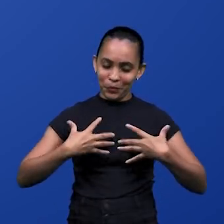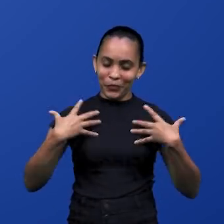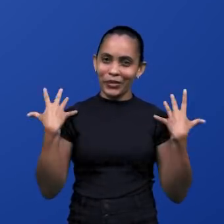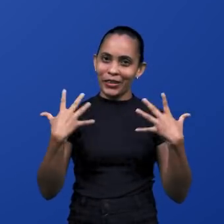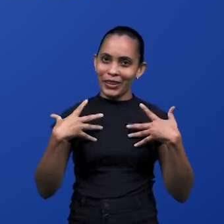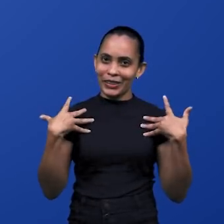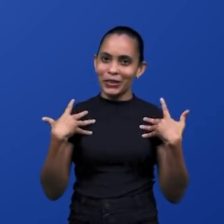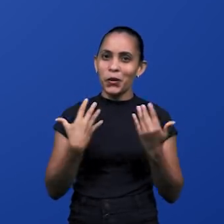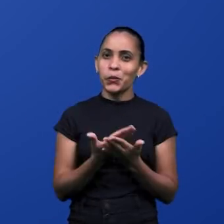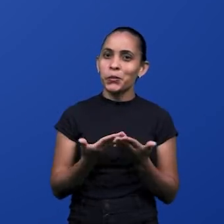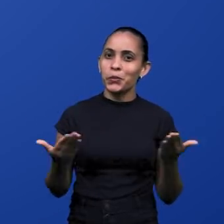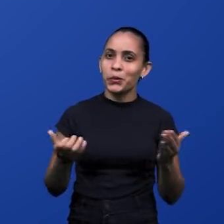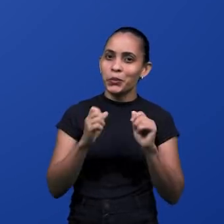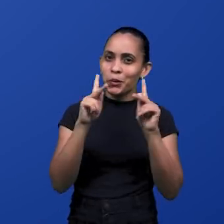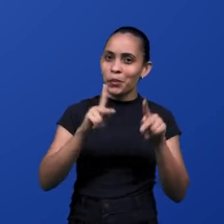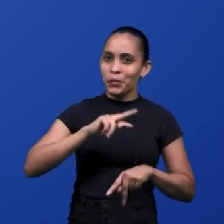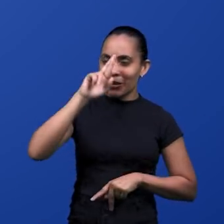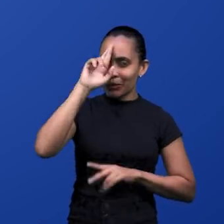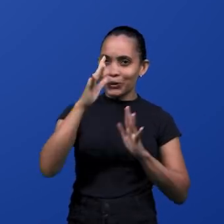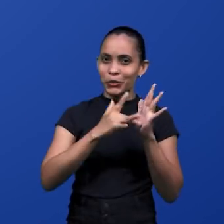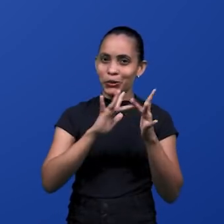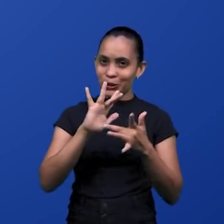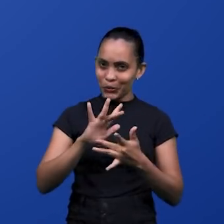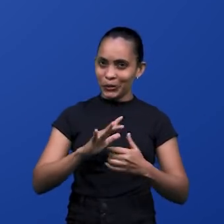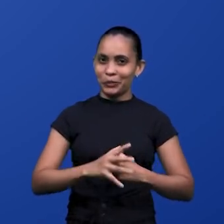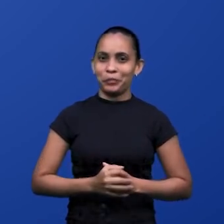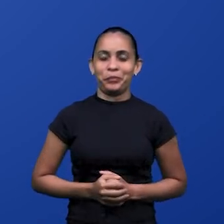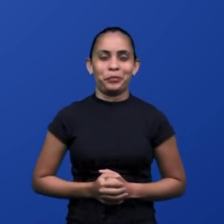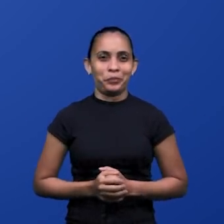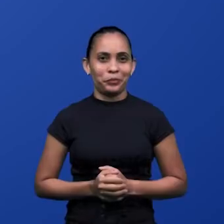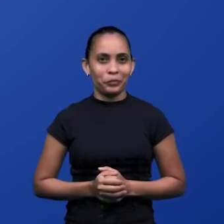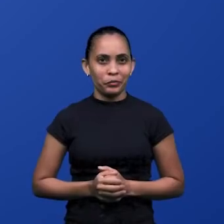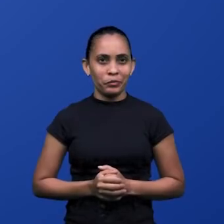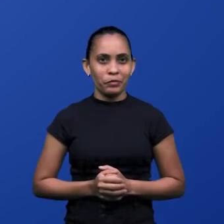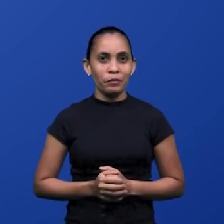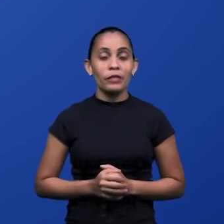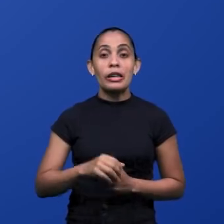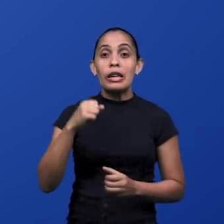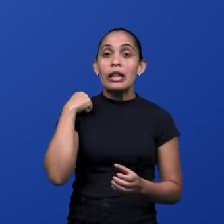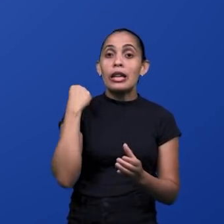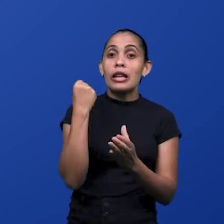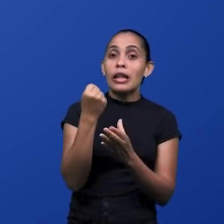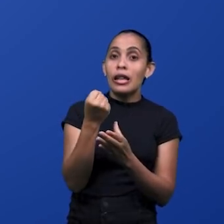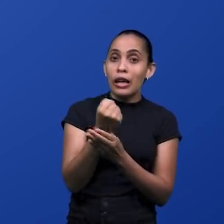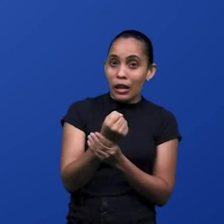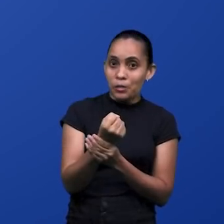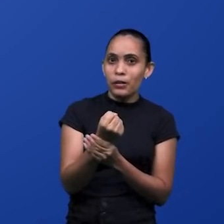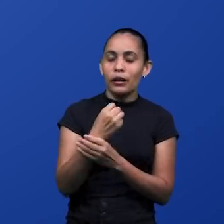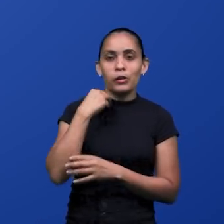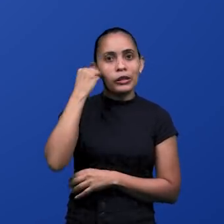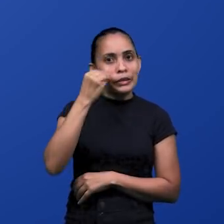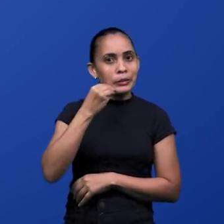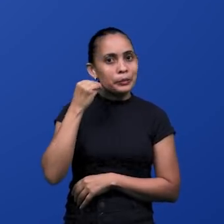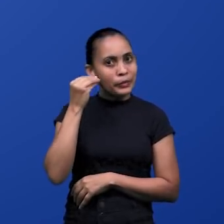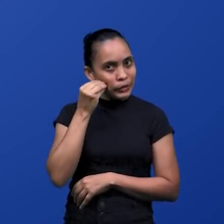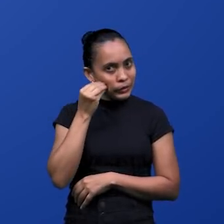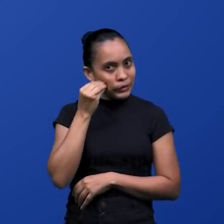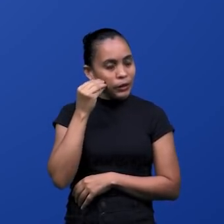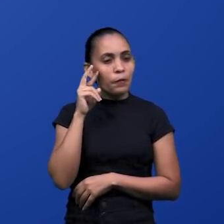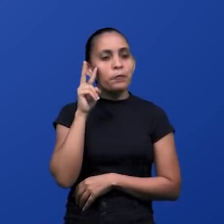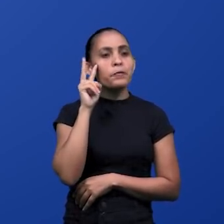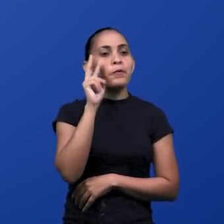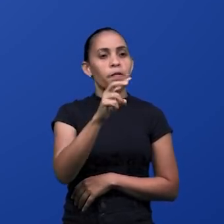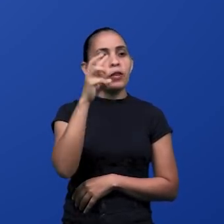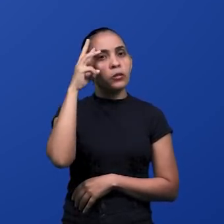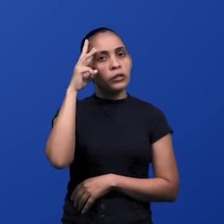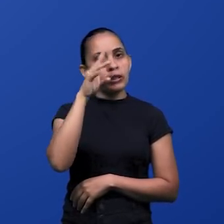sentimento de alegria. A paz do Senhor Jesus, irmãos. A resposta é que Abraão, a experiência dele foi ver